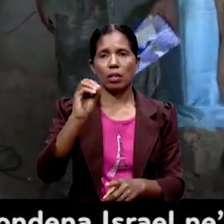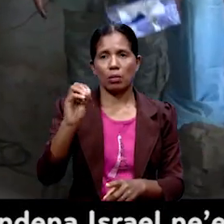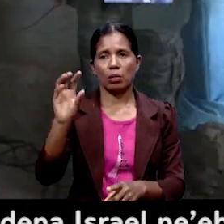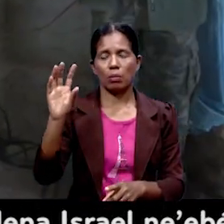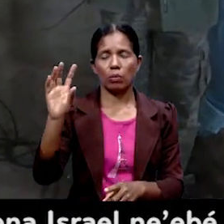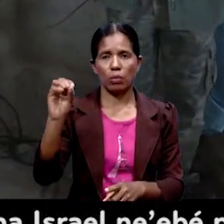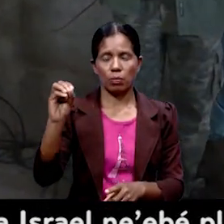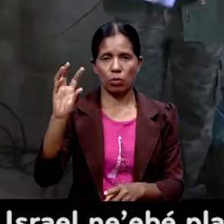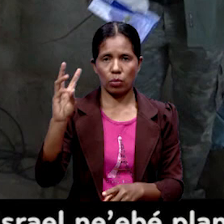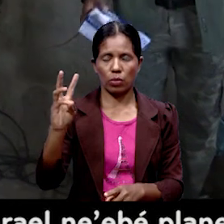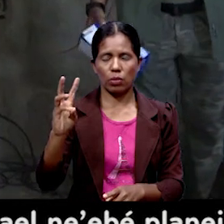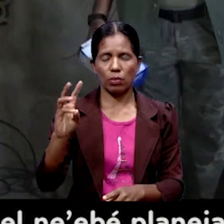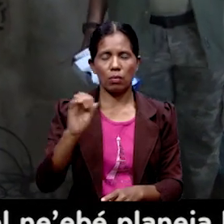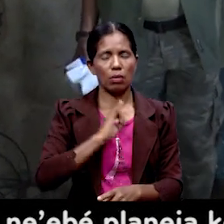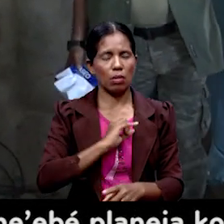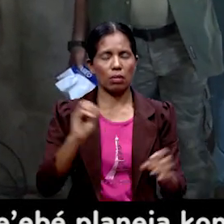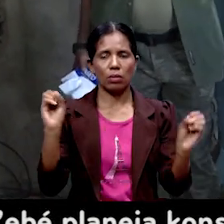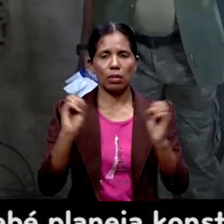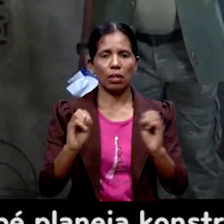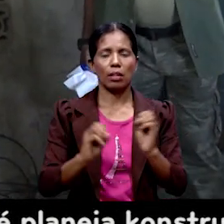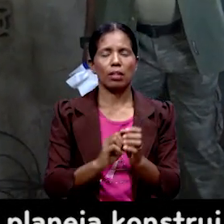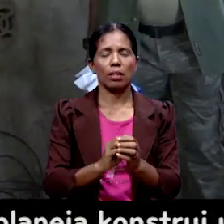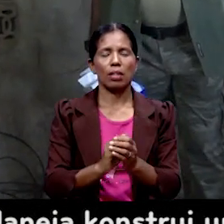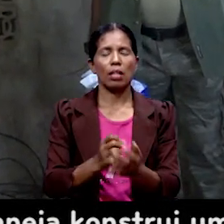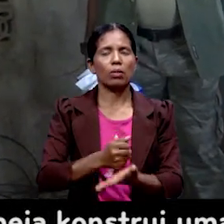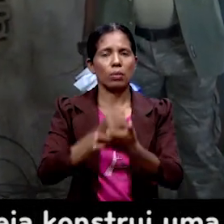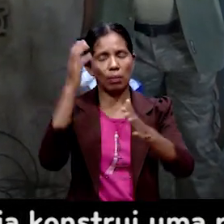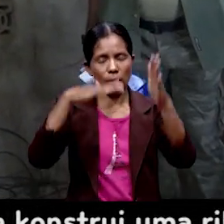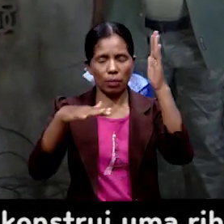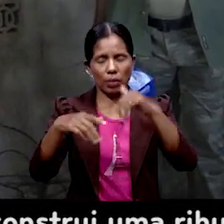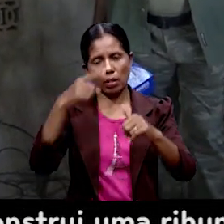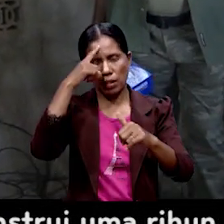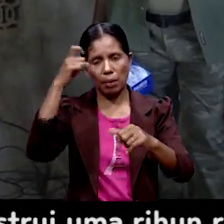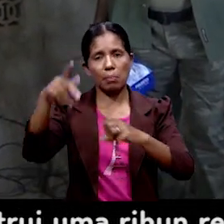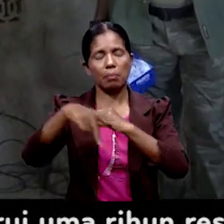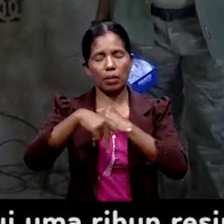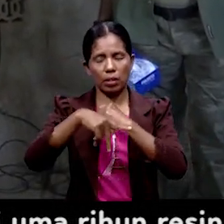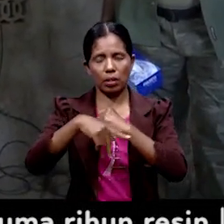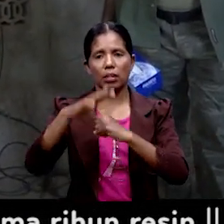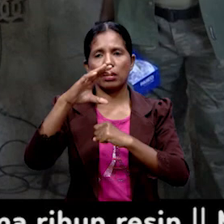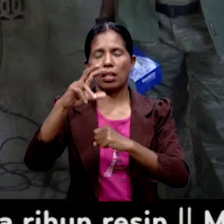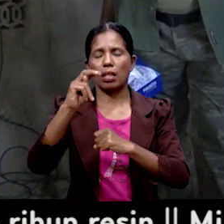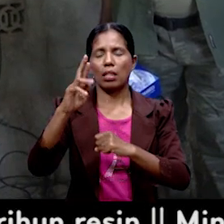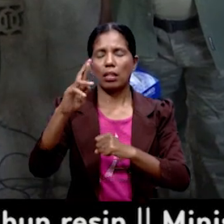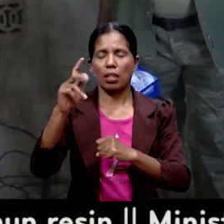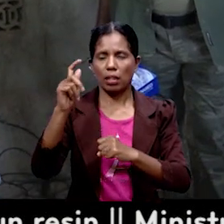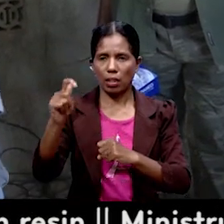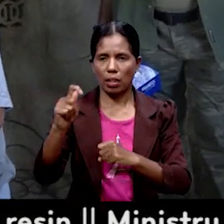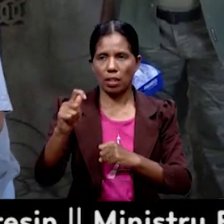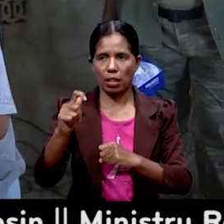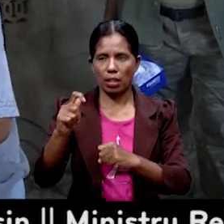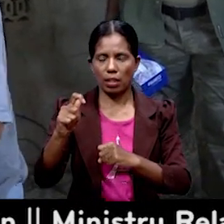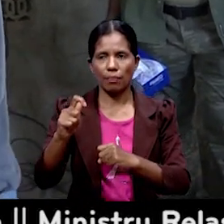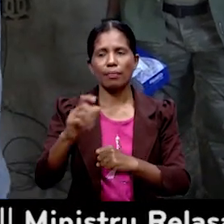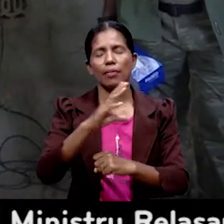consegue resolver nenhum problema. Mas estava CNRT, o CNRT ainda volta,